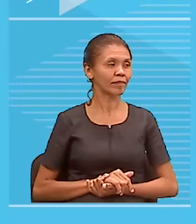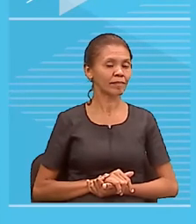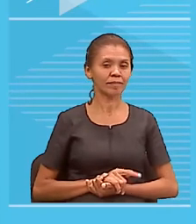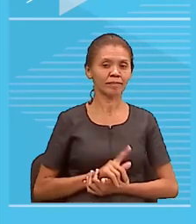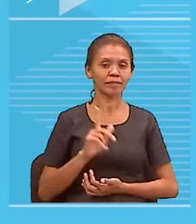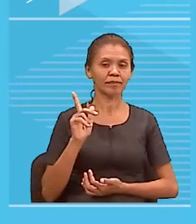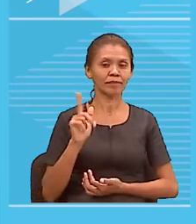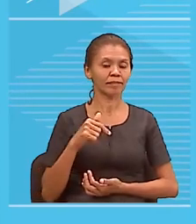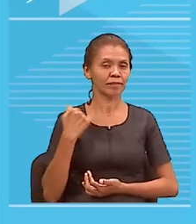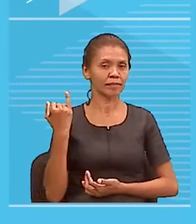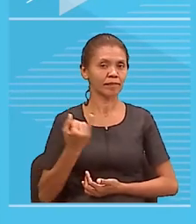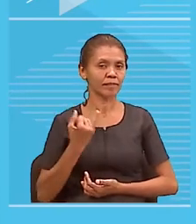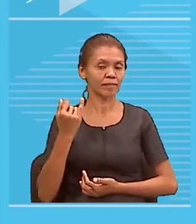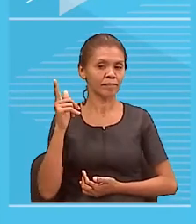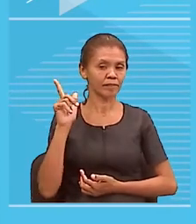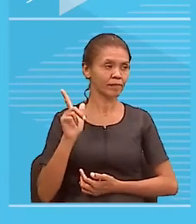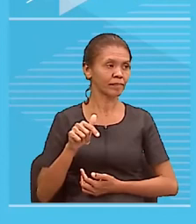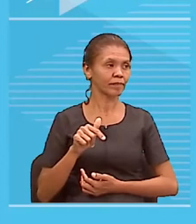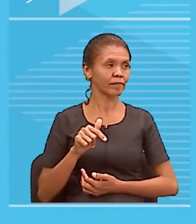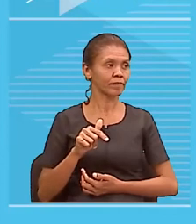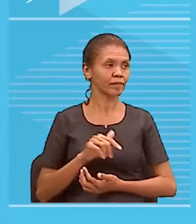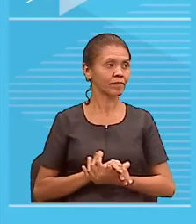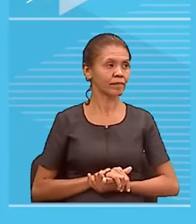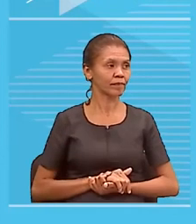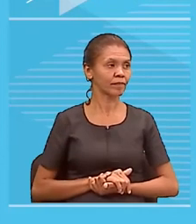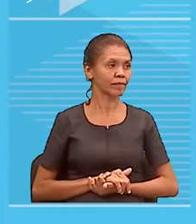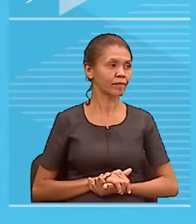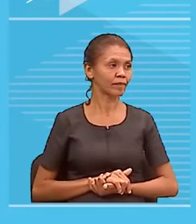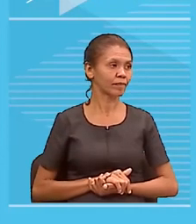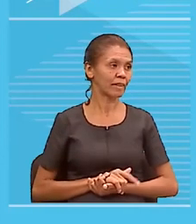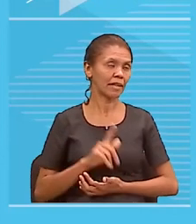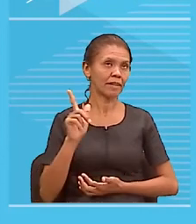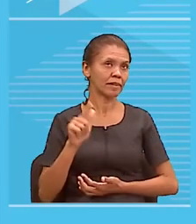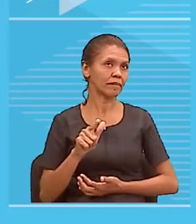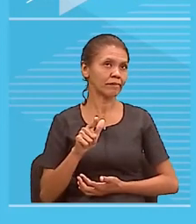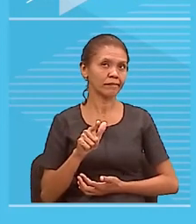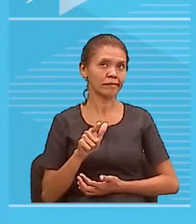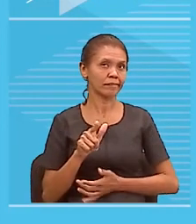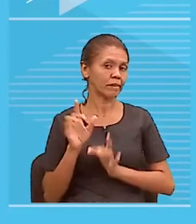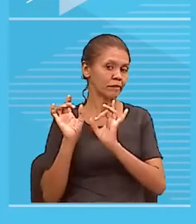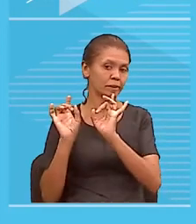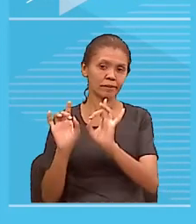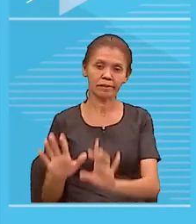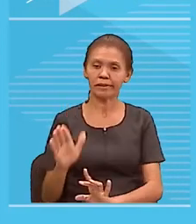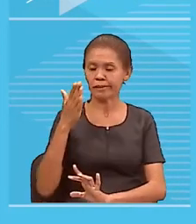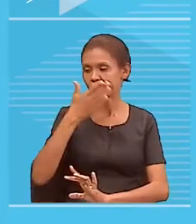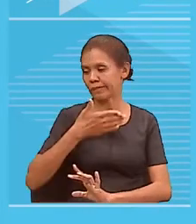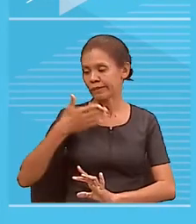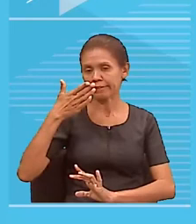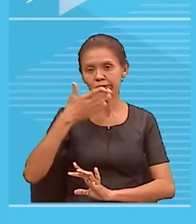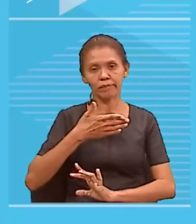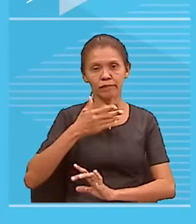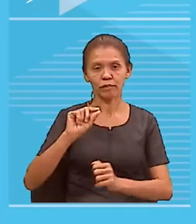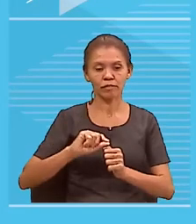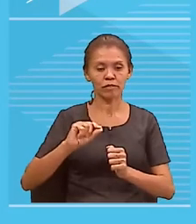seguinte e tem gente que diz a eu abominei o açúcar eu faço o meu café agora sem açúcar